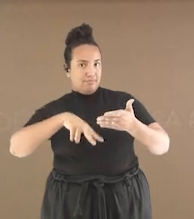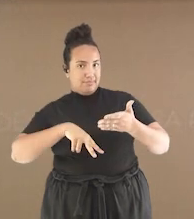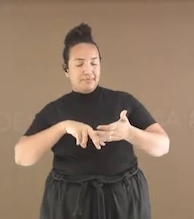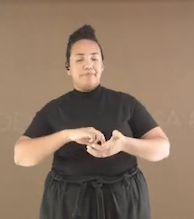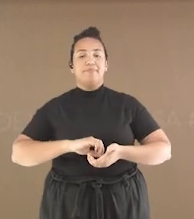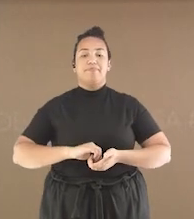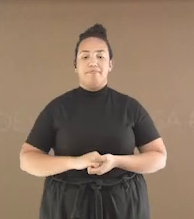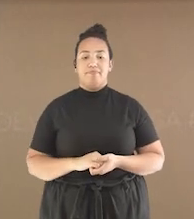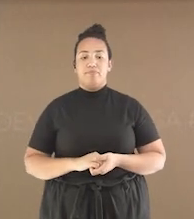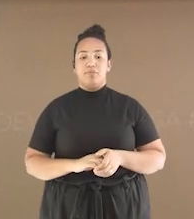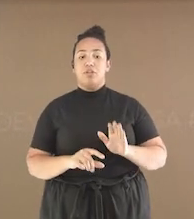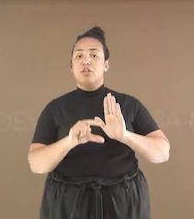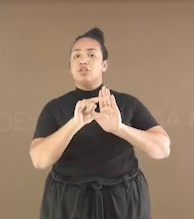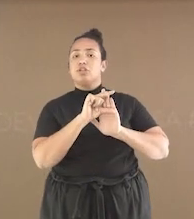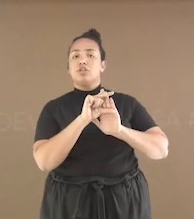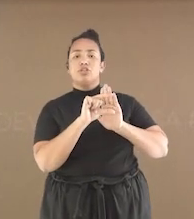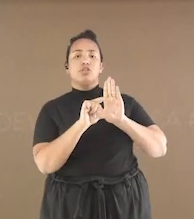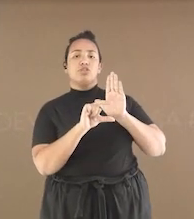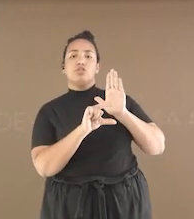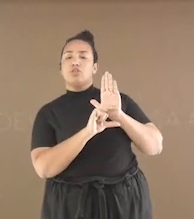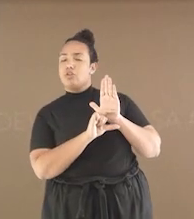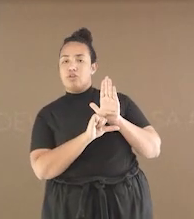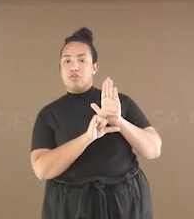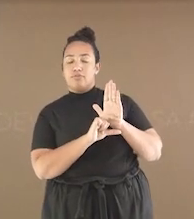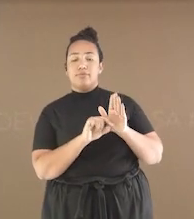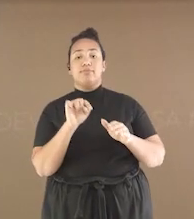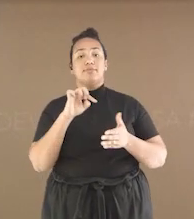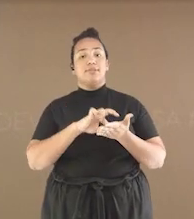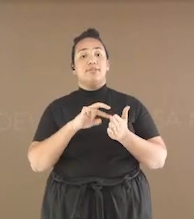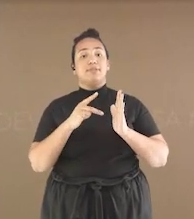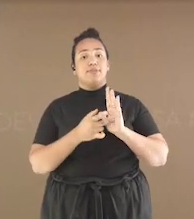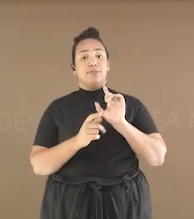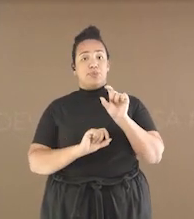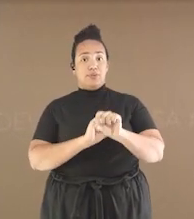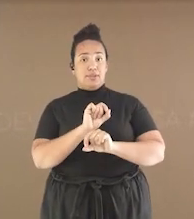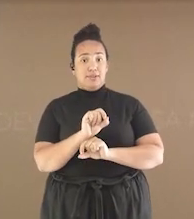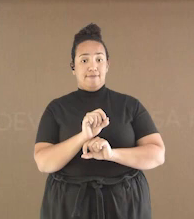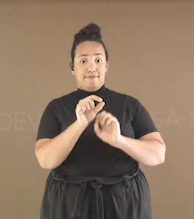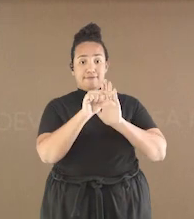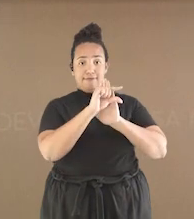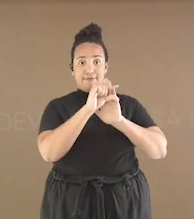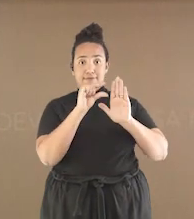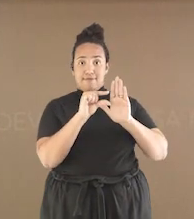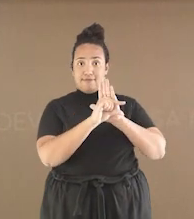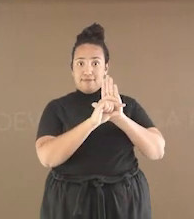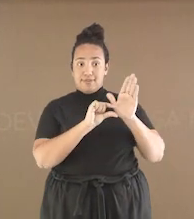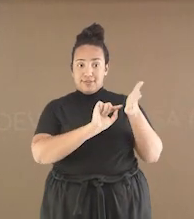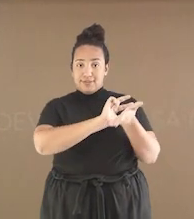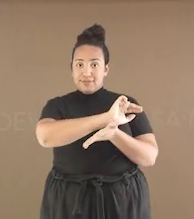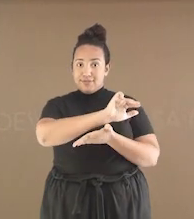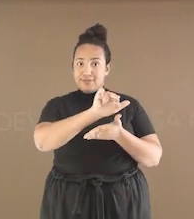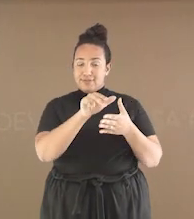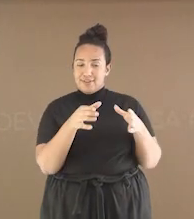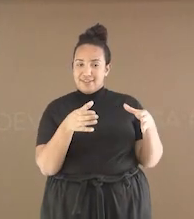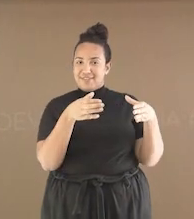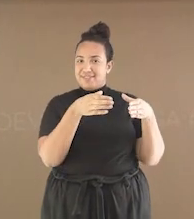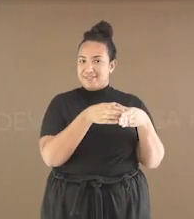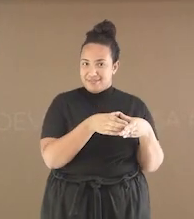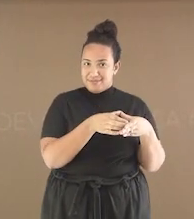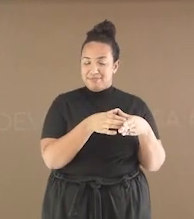as estrofes? Uma estrofe é formada por um verso ou por um conjunto de versos. Esses versos